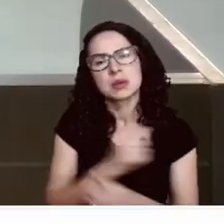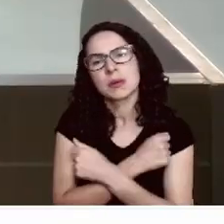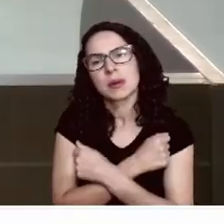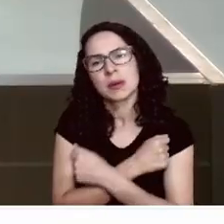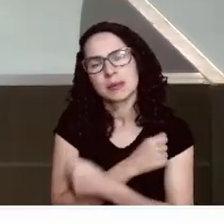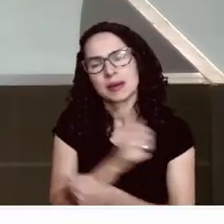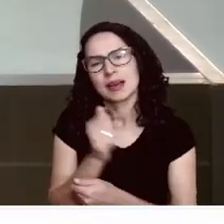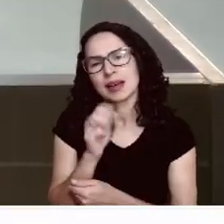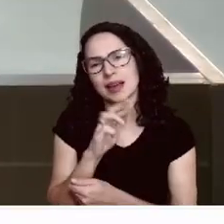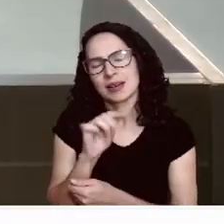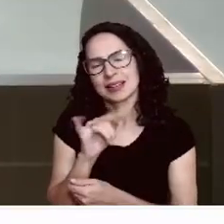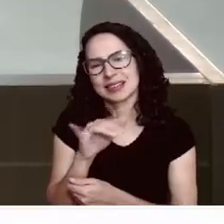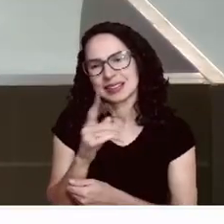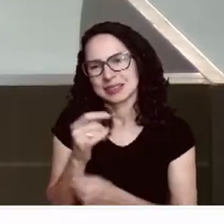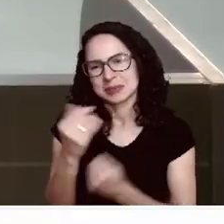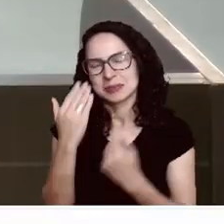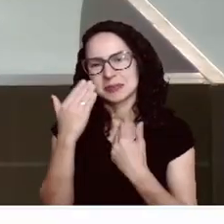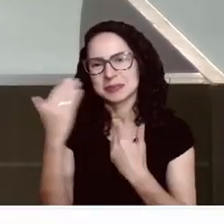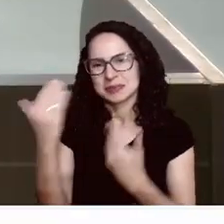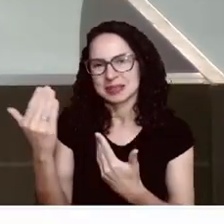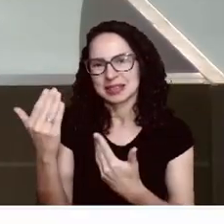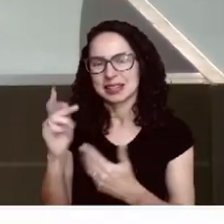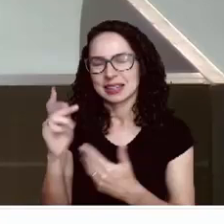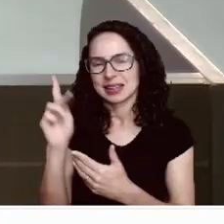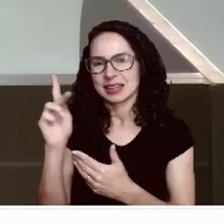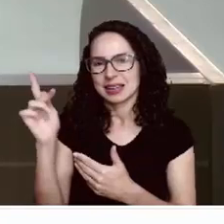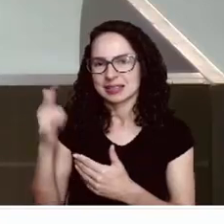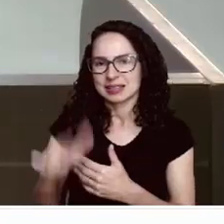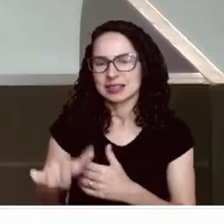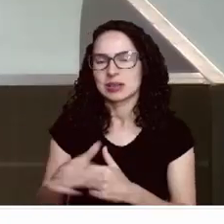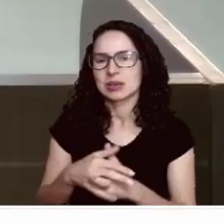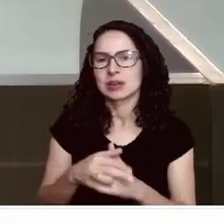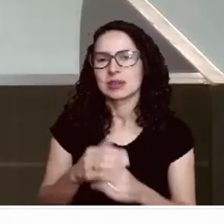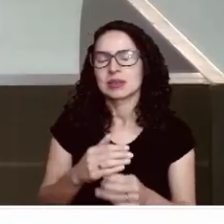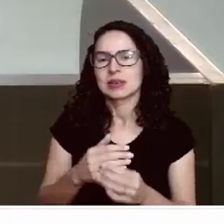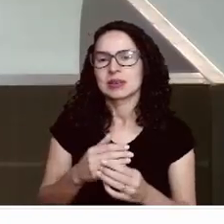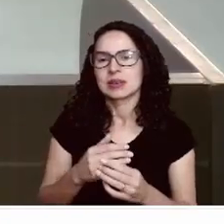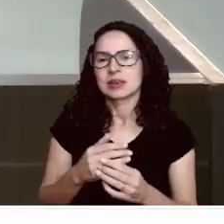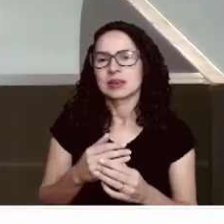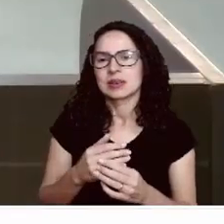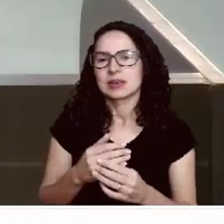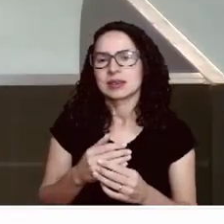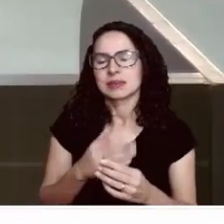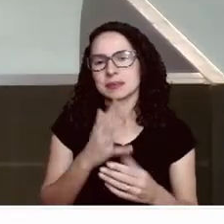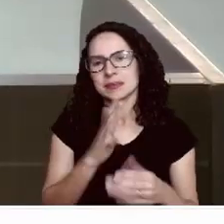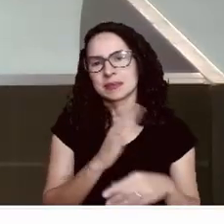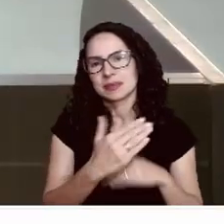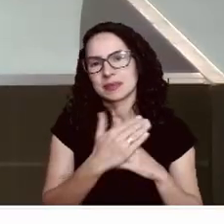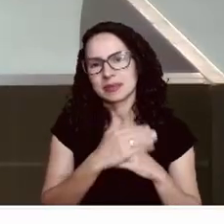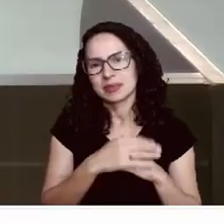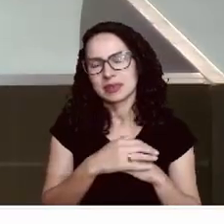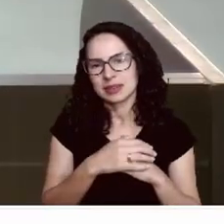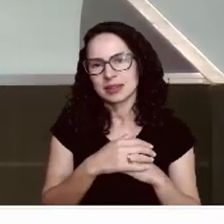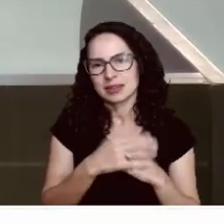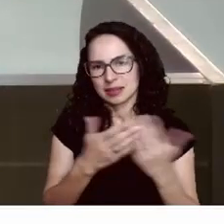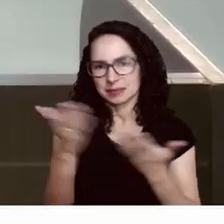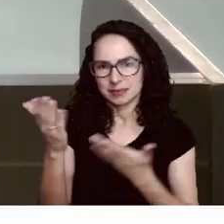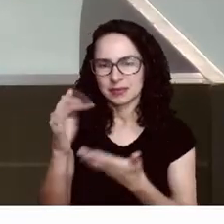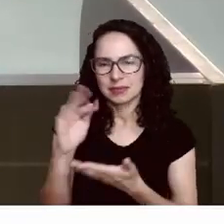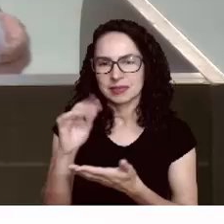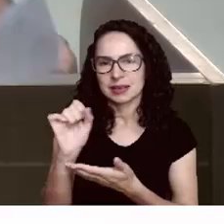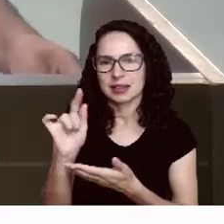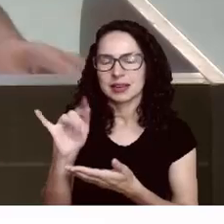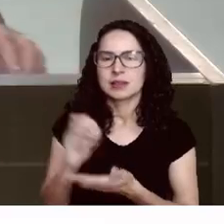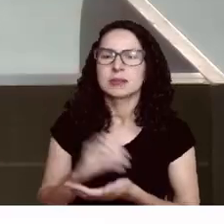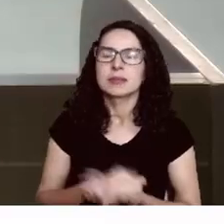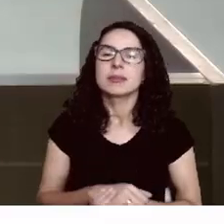sessão. Obrigado, Cacá, mais uma vez, pela interferência aí, né? E passo para o Fran Sérgio. Depois de Fran Sérgio, eu queria